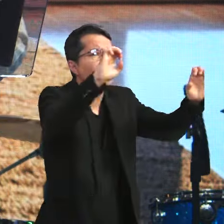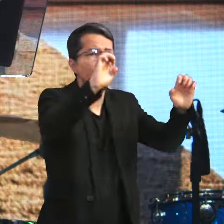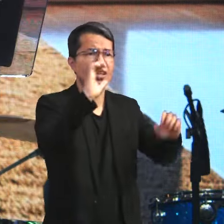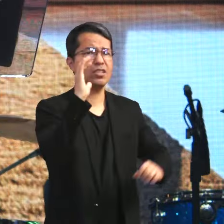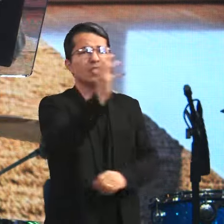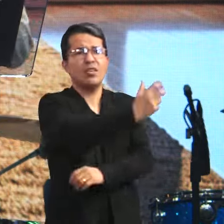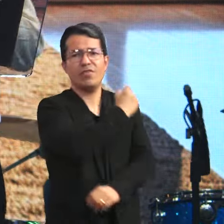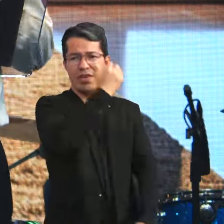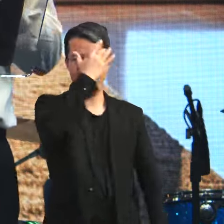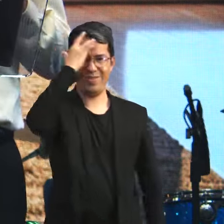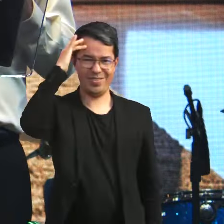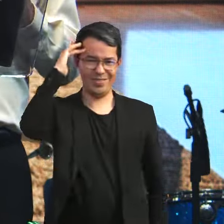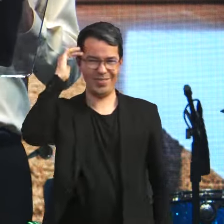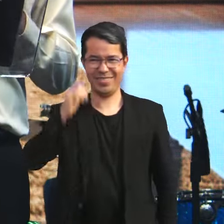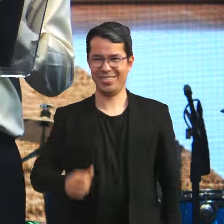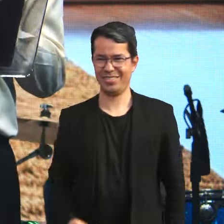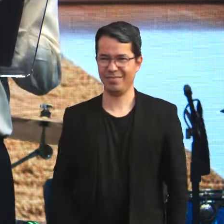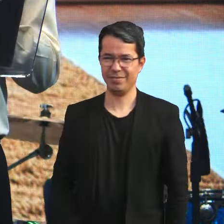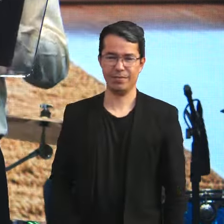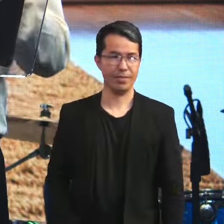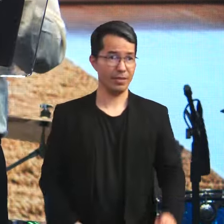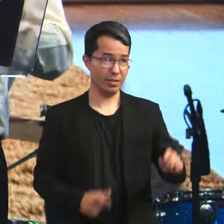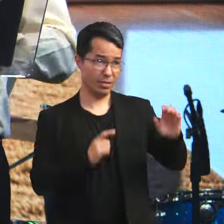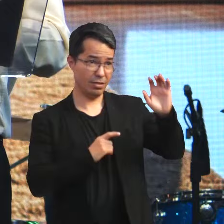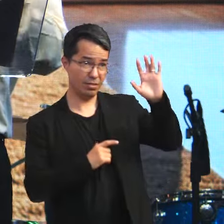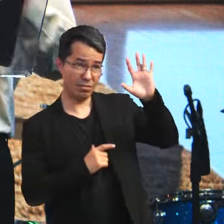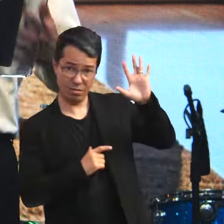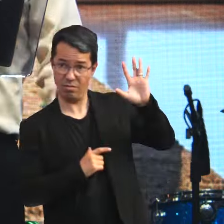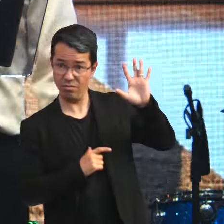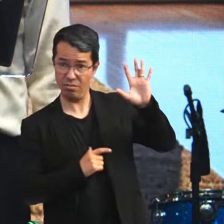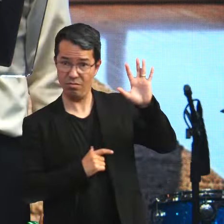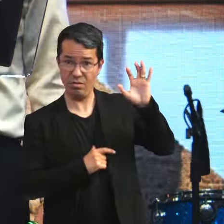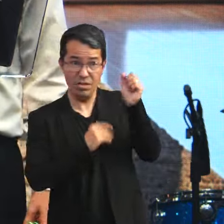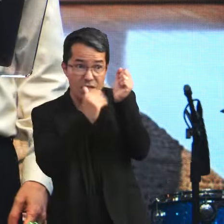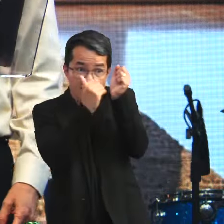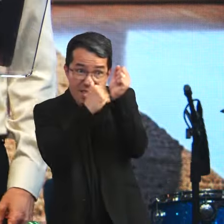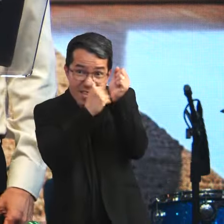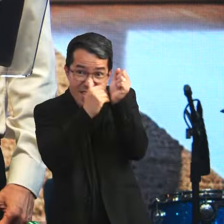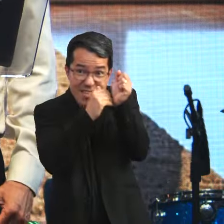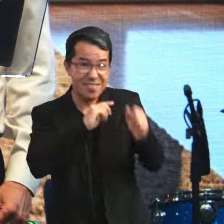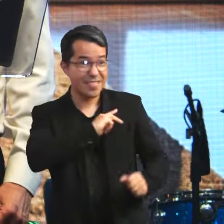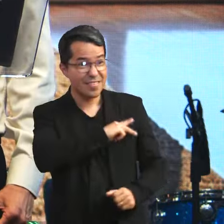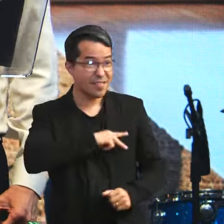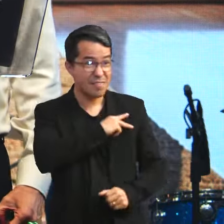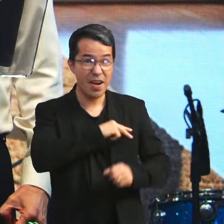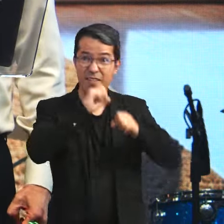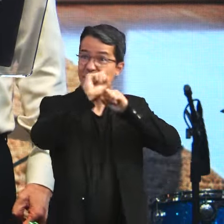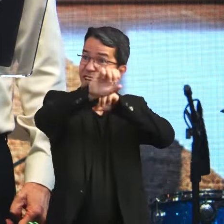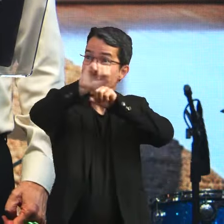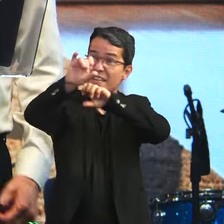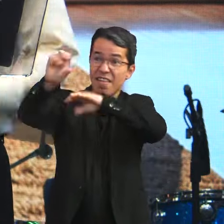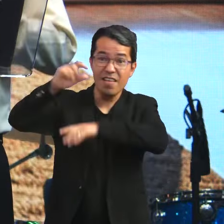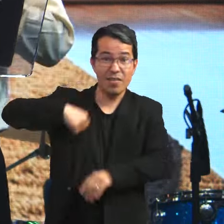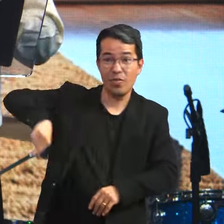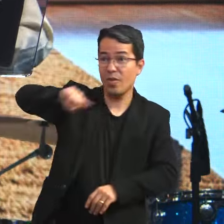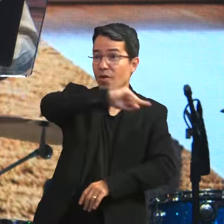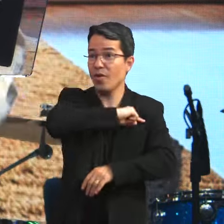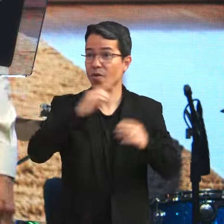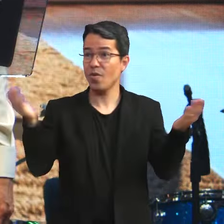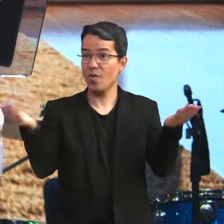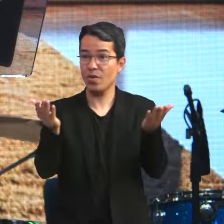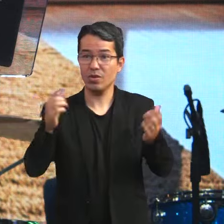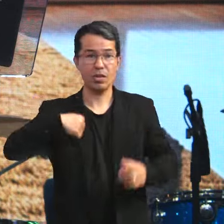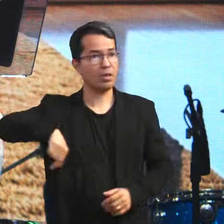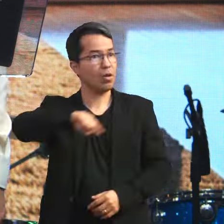est eles elementos que pa São que fizeram de Paulo o que ele foi nosos